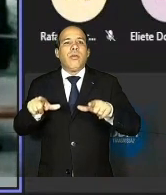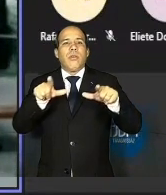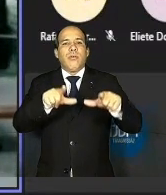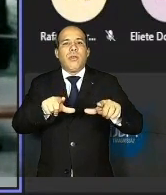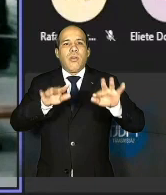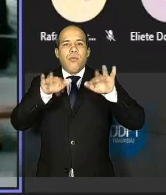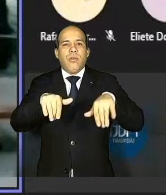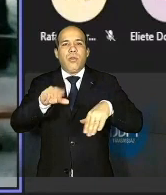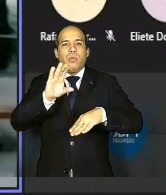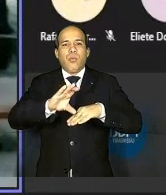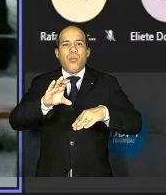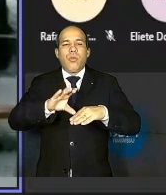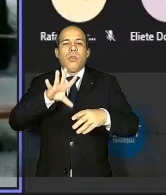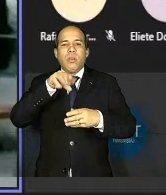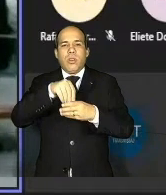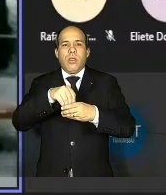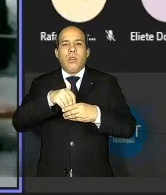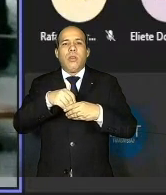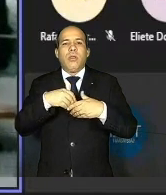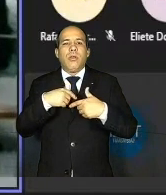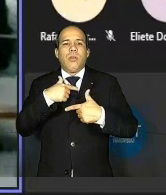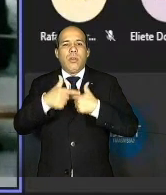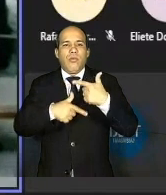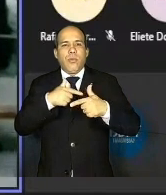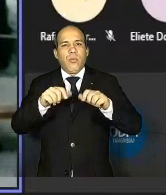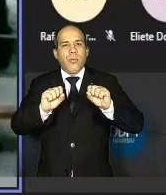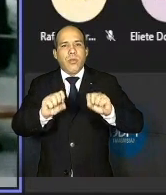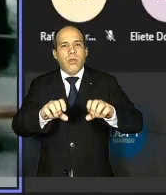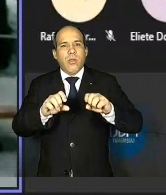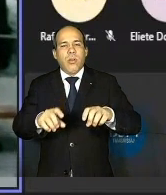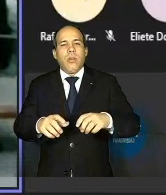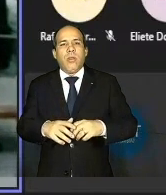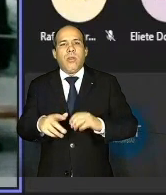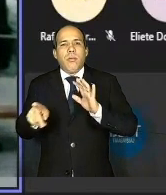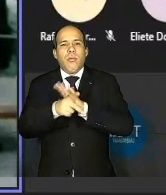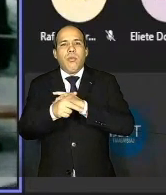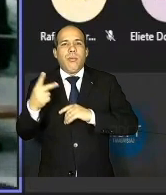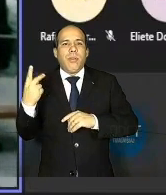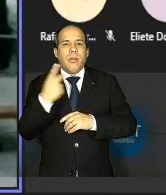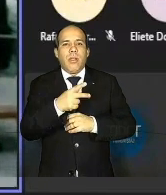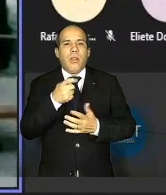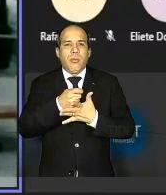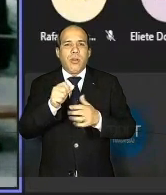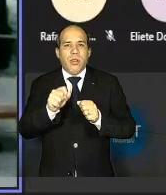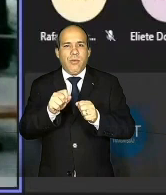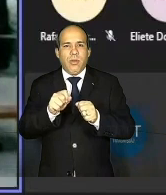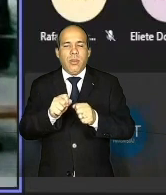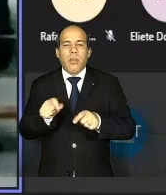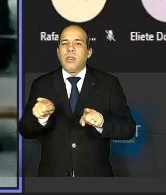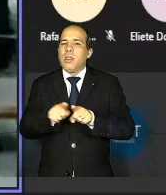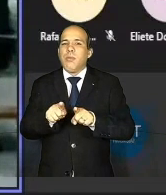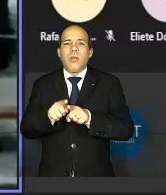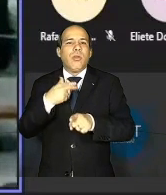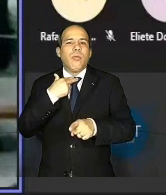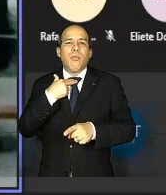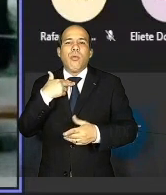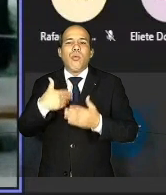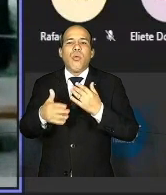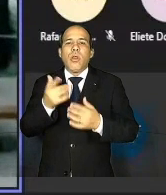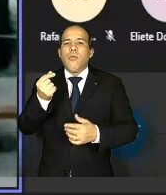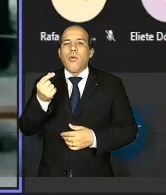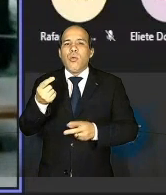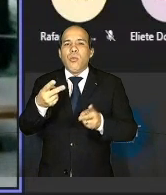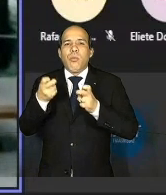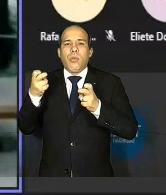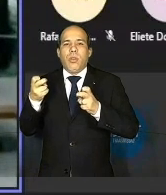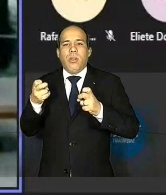do certificado de conclusão de curso consideram-se incluídos nos serviços educacionais prestados pela instituição, não ensejando a